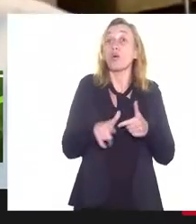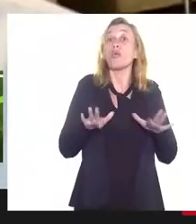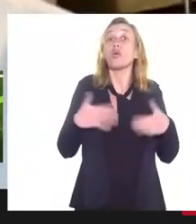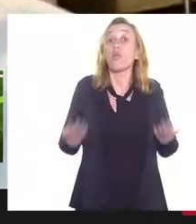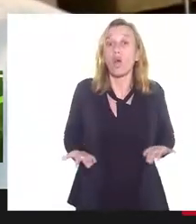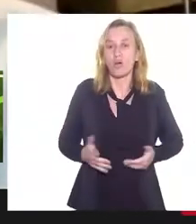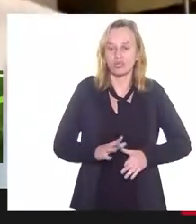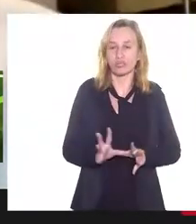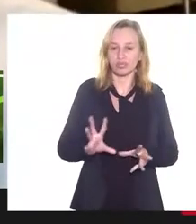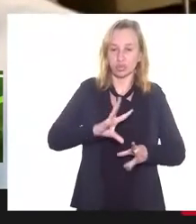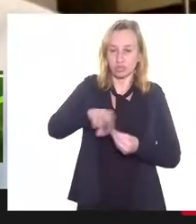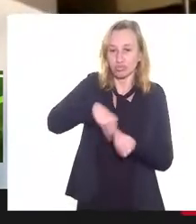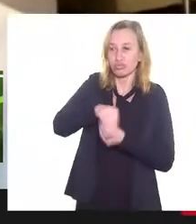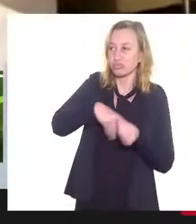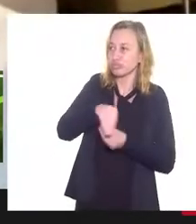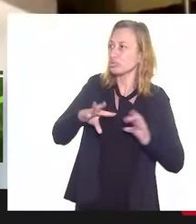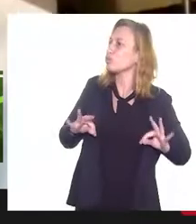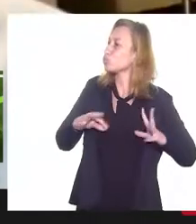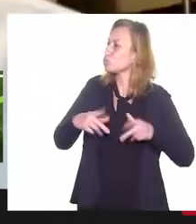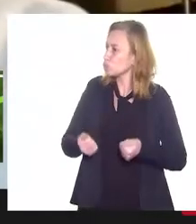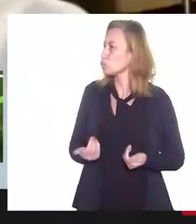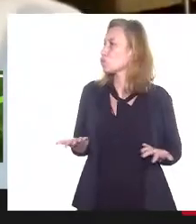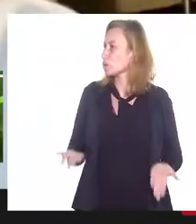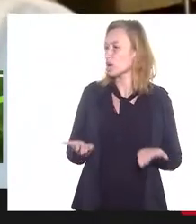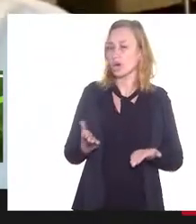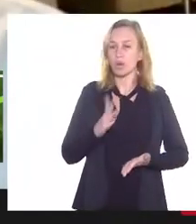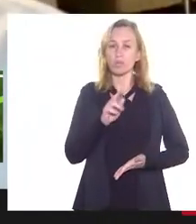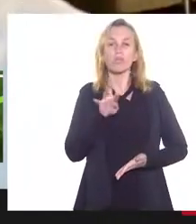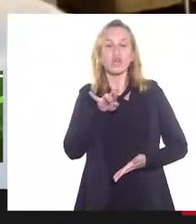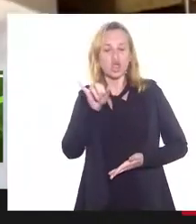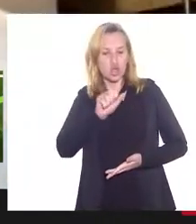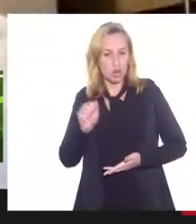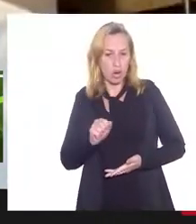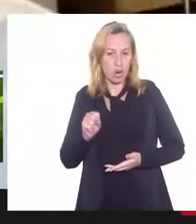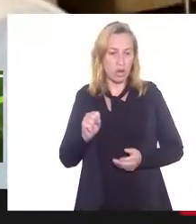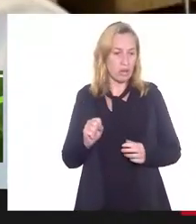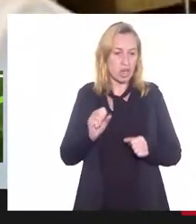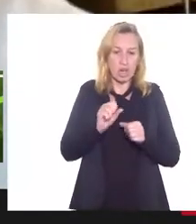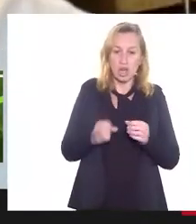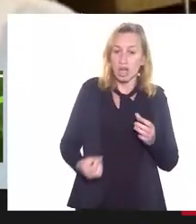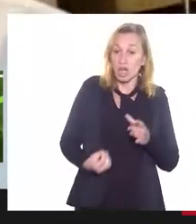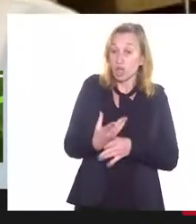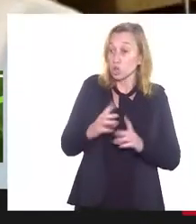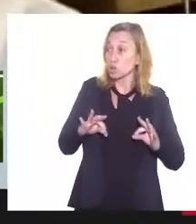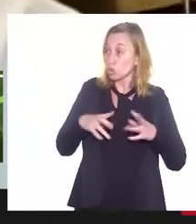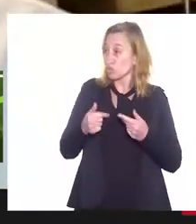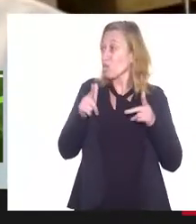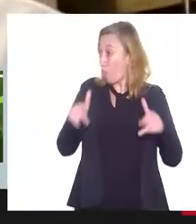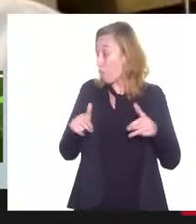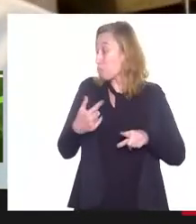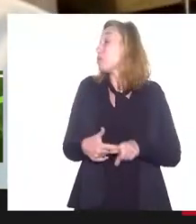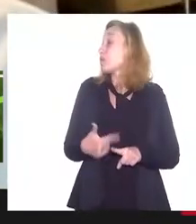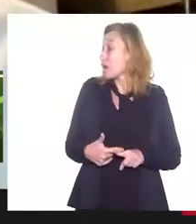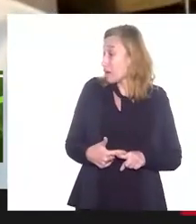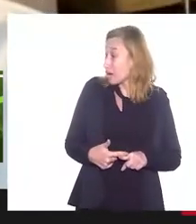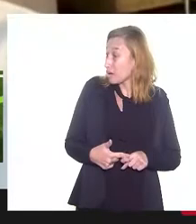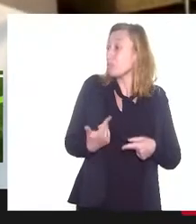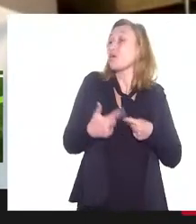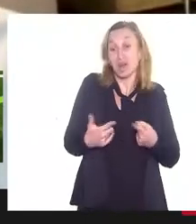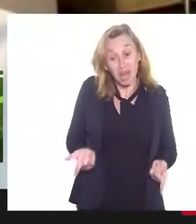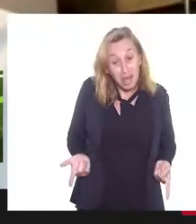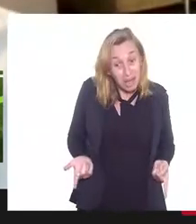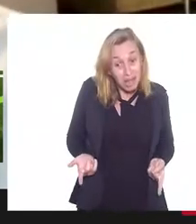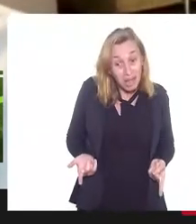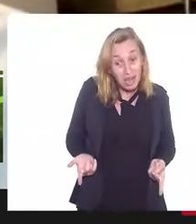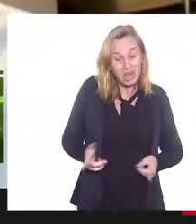saco, vira farinha do mesmo saco, como dizia o Brizola, né, Marco? Vira tudo farinha do mesmo saco. Por quê? Porque